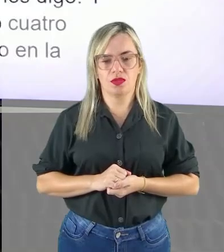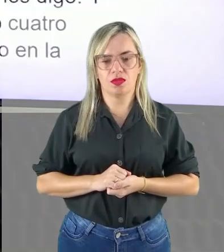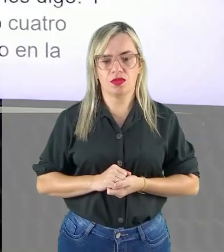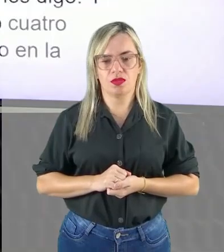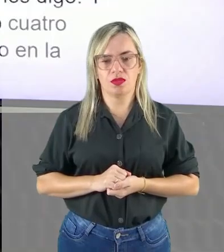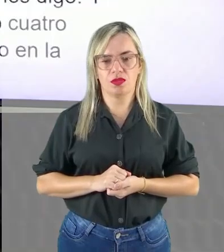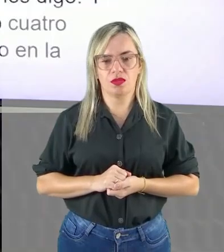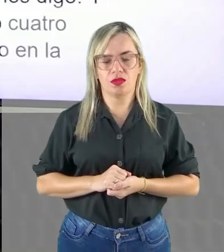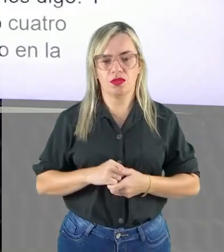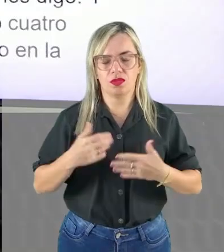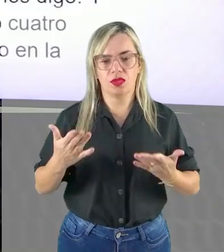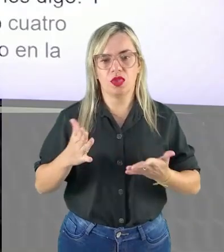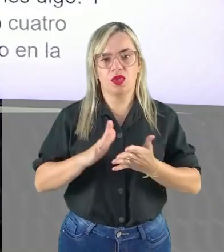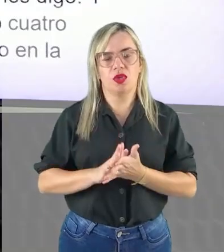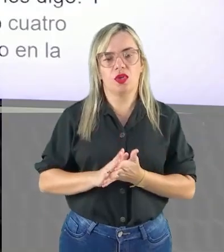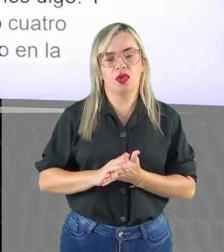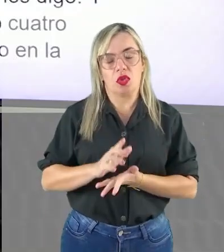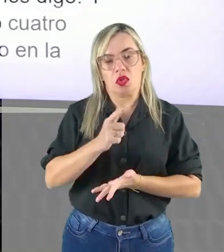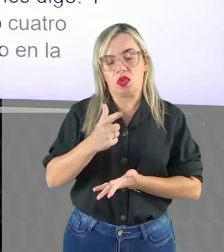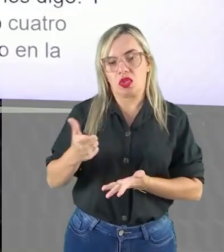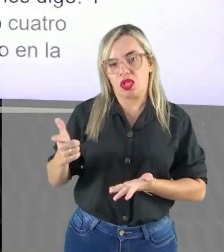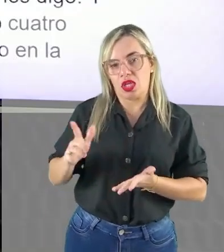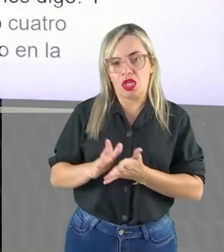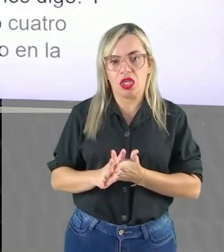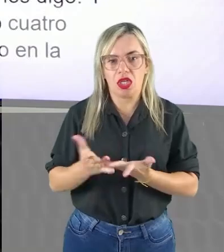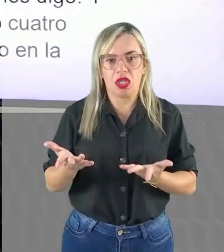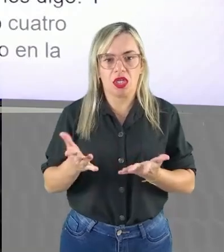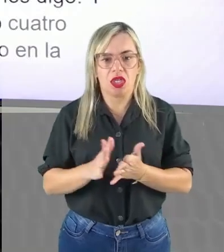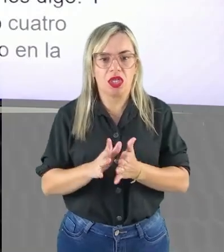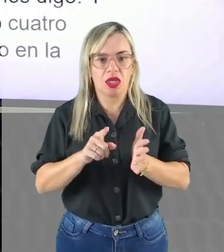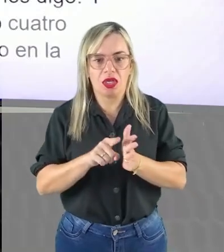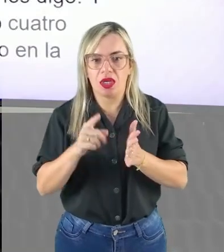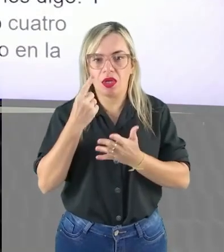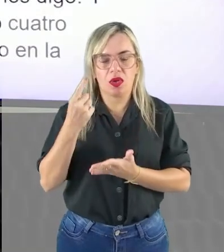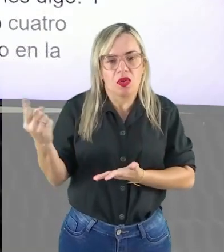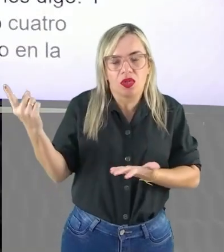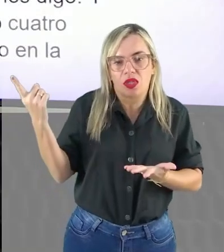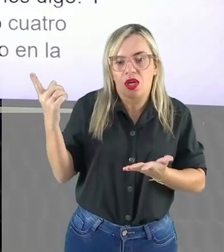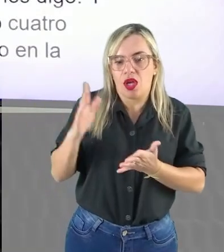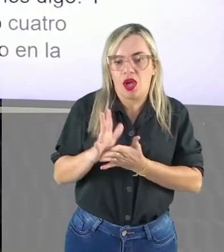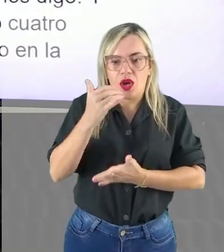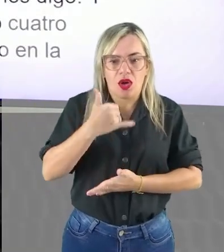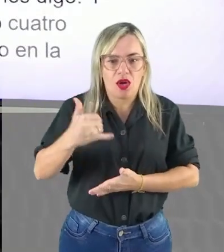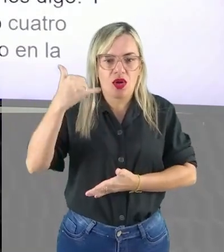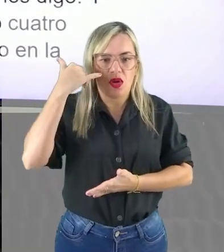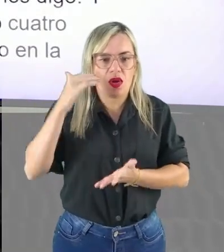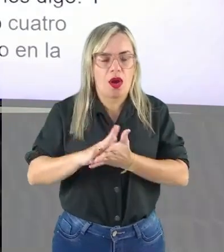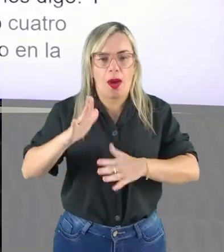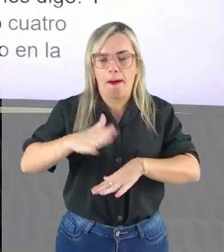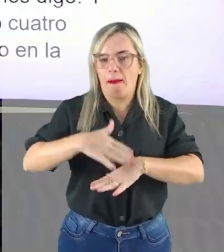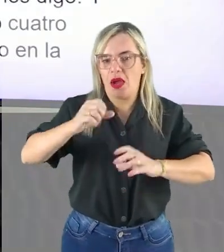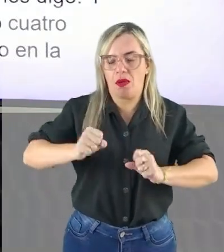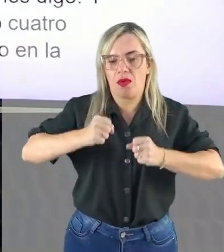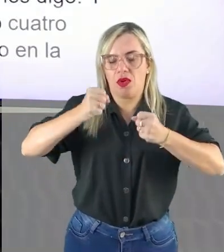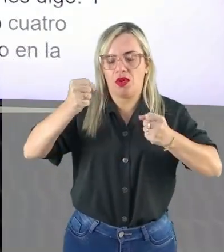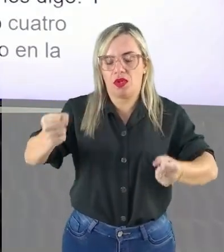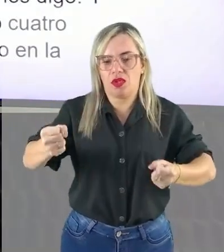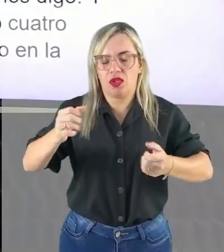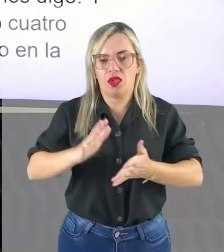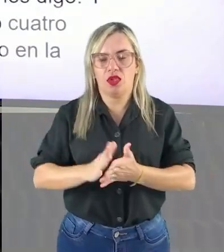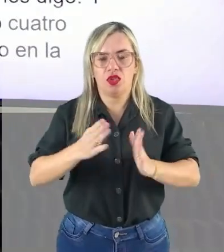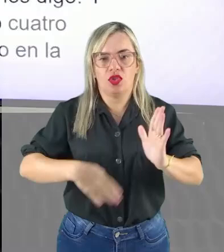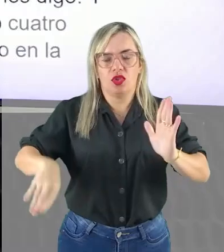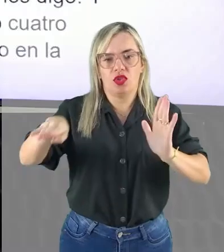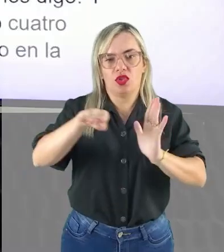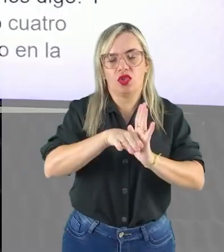tem dúvida, é o instrumento mais presente e mais poderoso de todos, né, os que entraram nas nossas vidas. Ou seja, de todos os